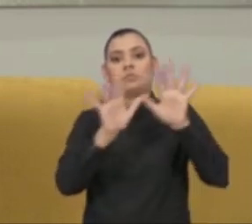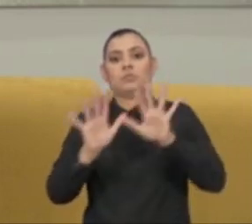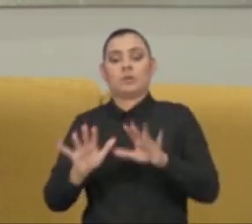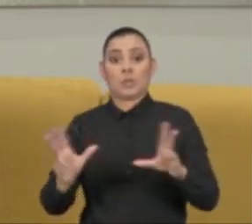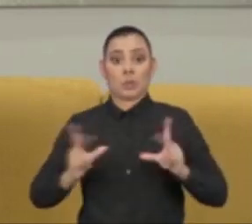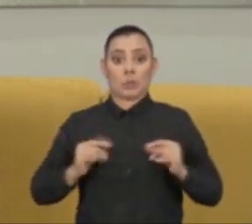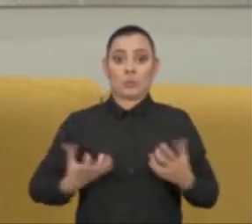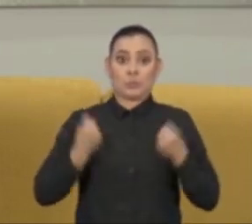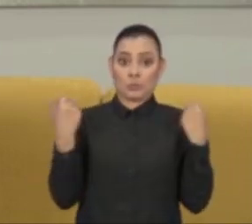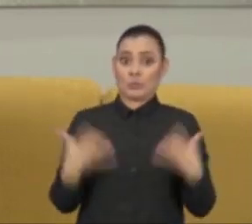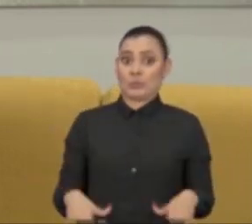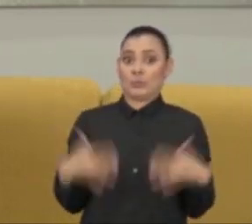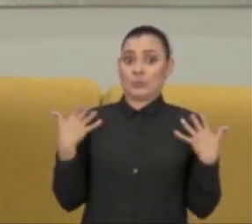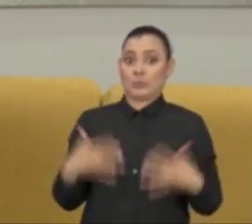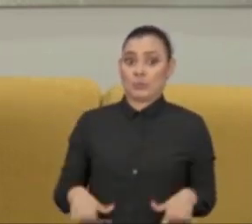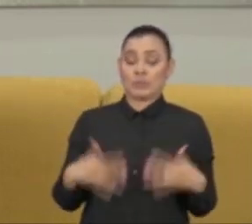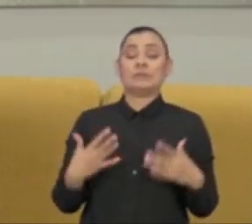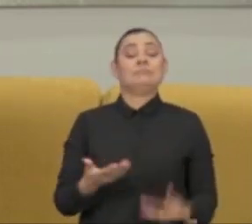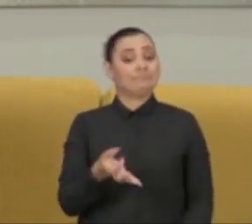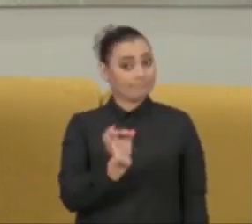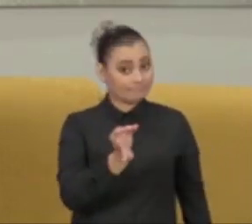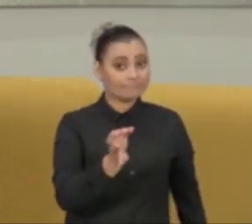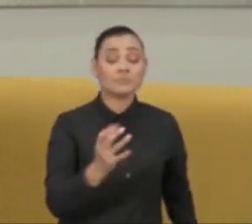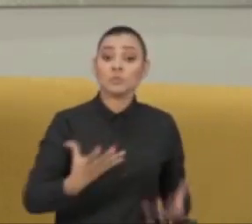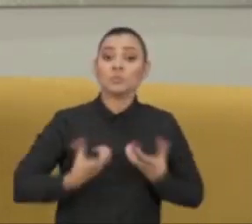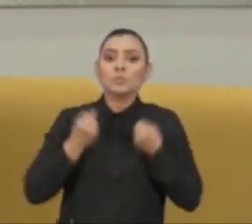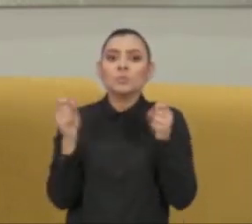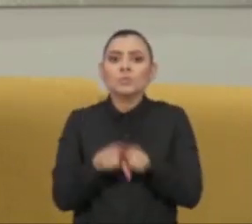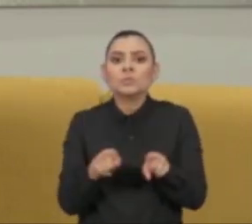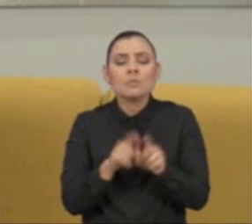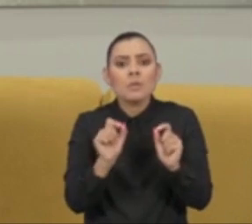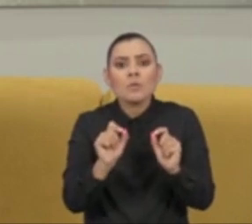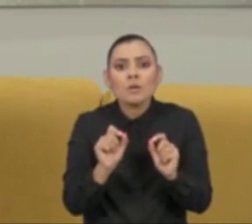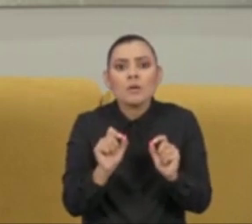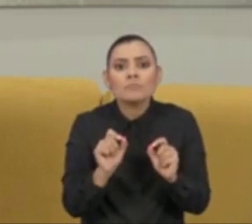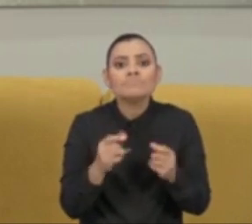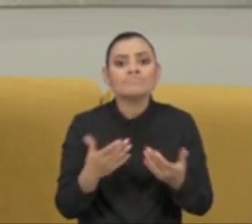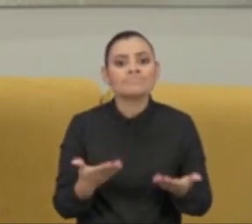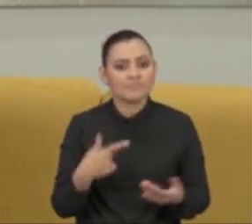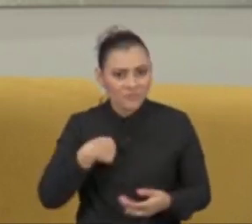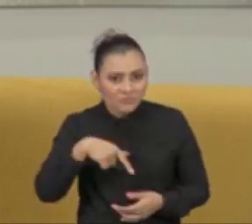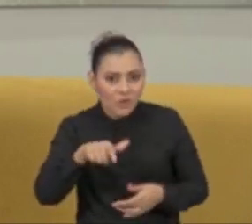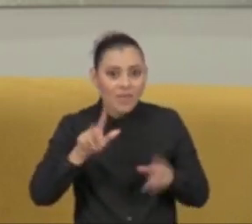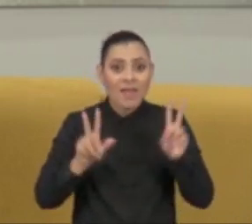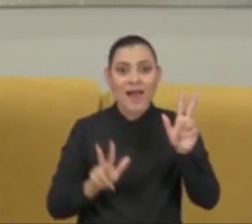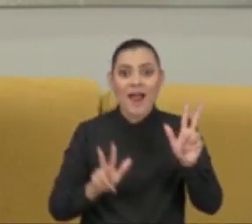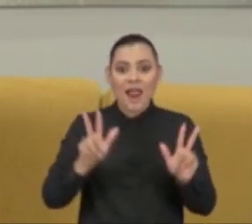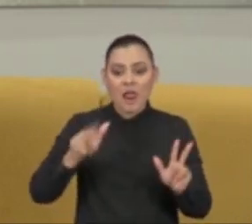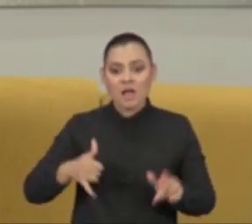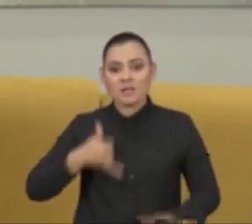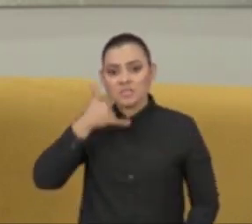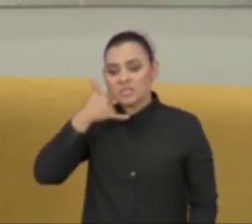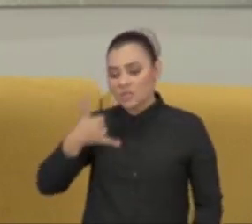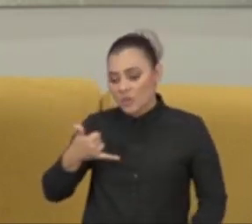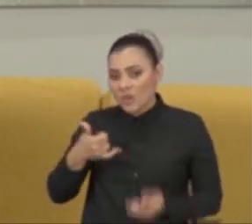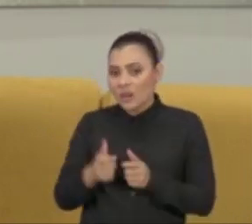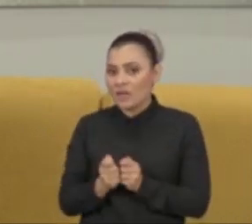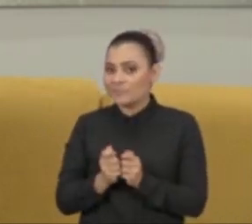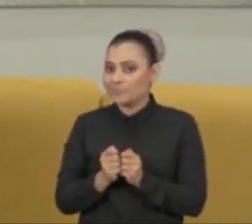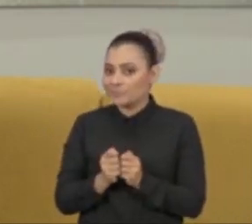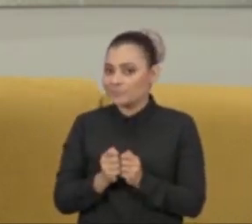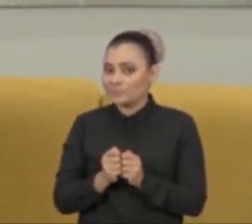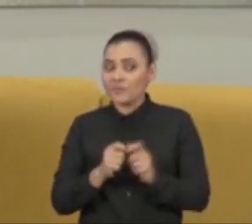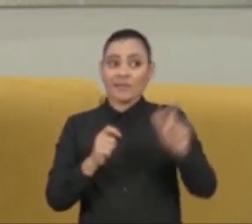Susto danado, né? Susto também quem foi para o bloquinho com o celular na mão. Em tempos